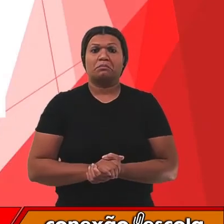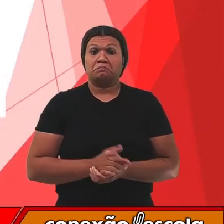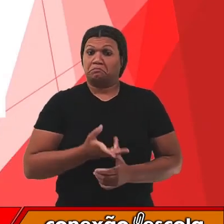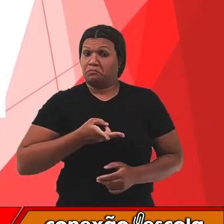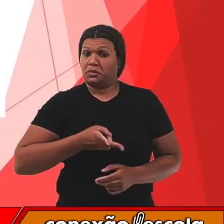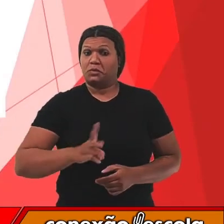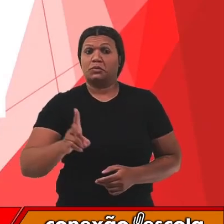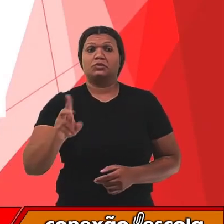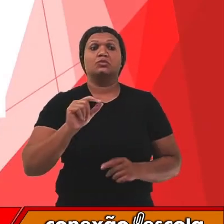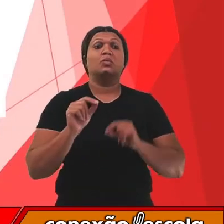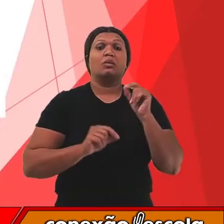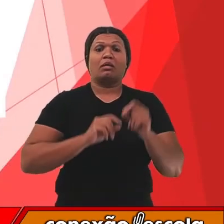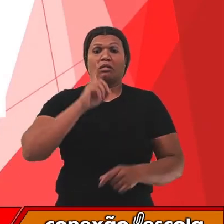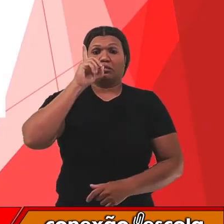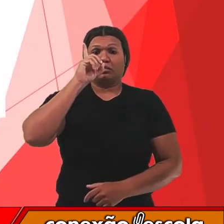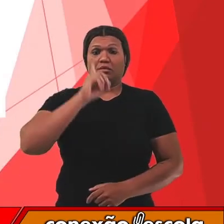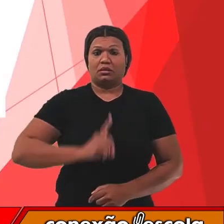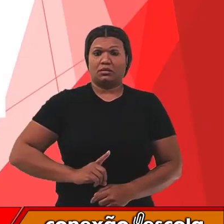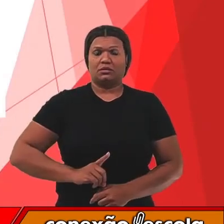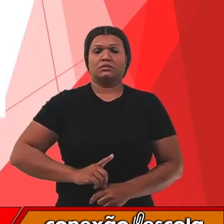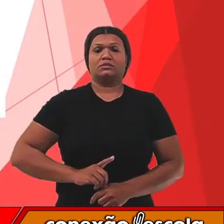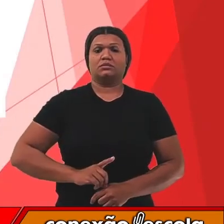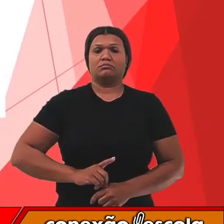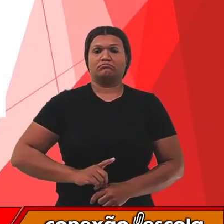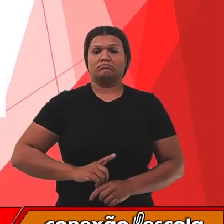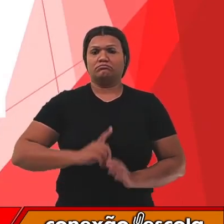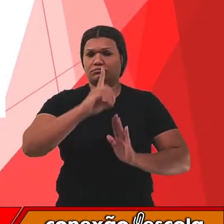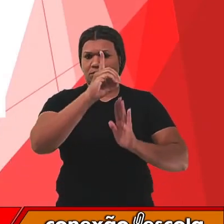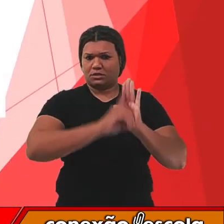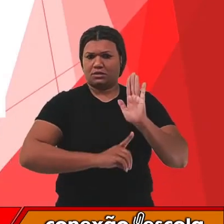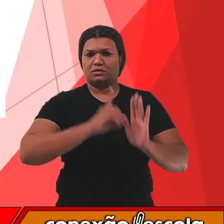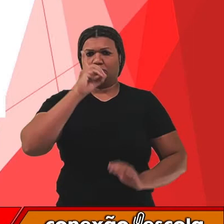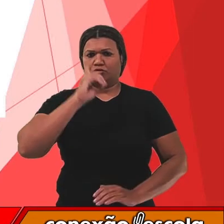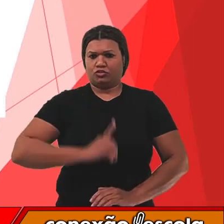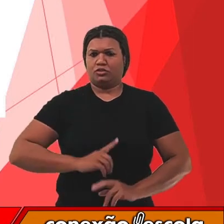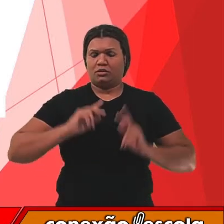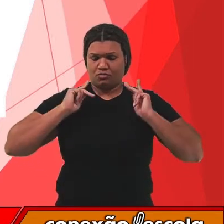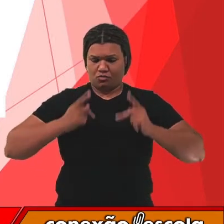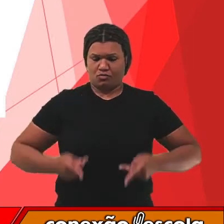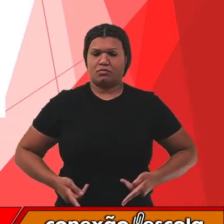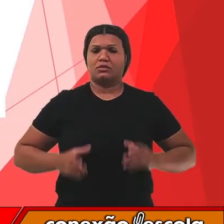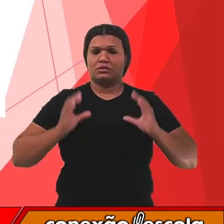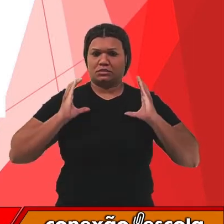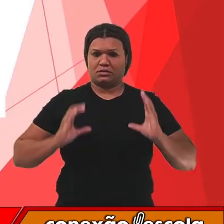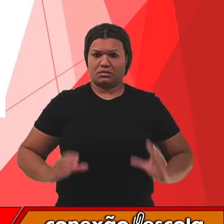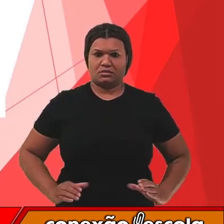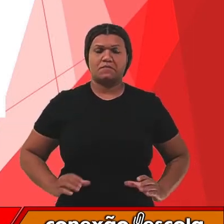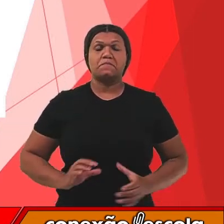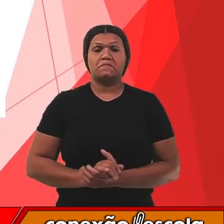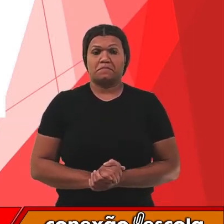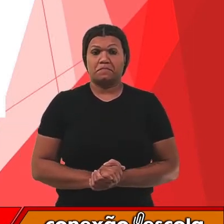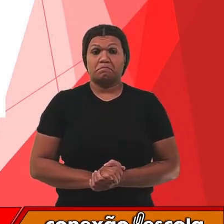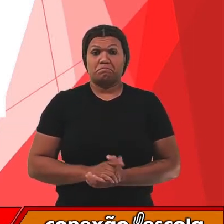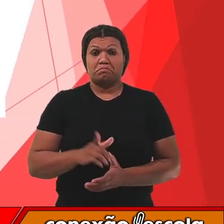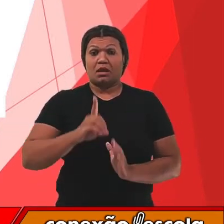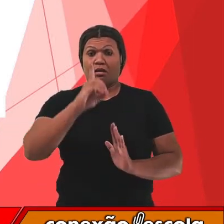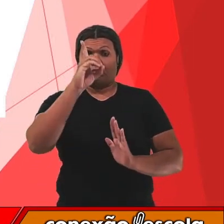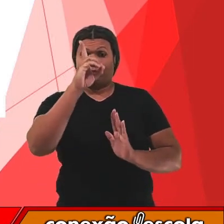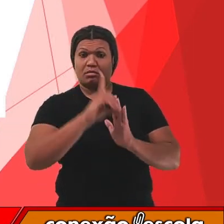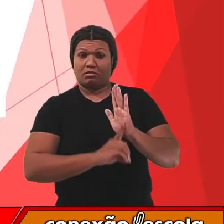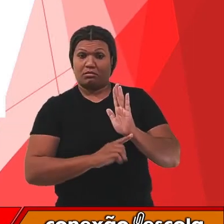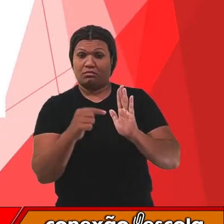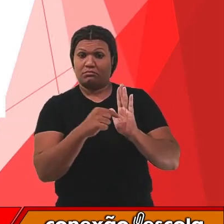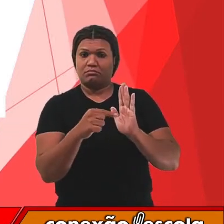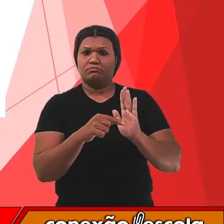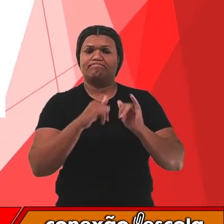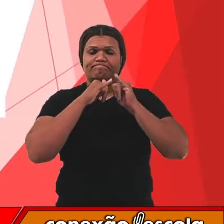promulgação da Declaração dos Direitos do Homem e do Cidadão. A Declaração dos Direitos do Homem e do Cidadão foi anunciada